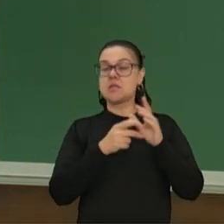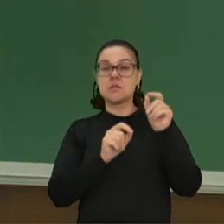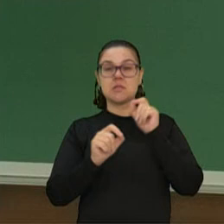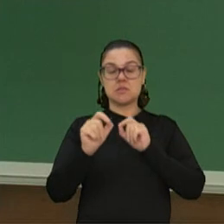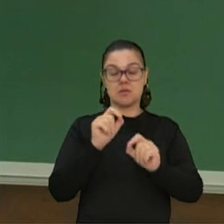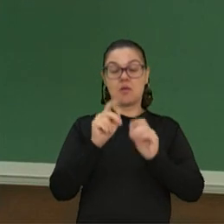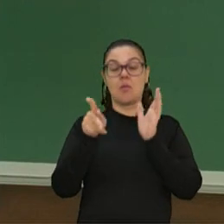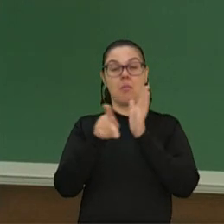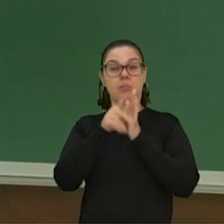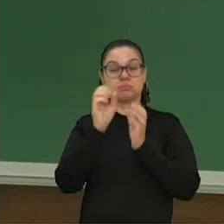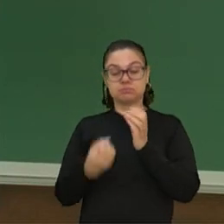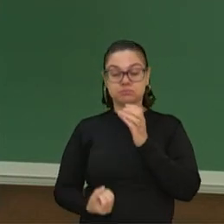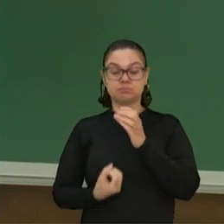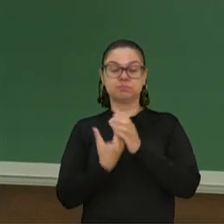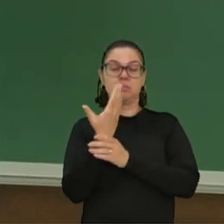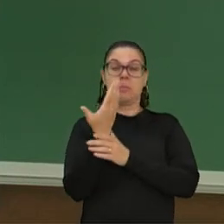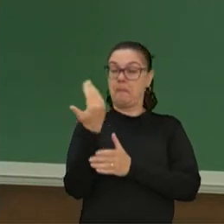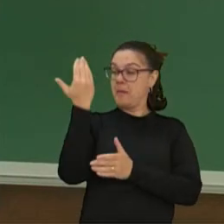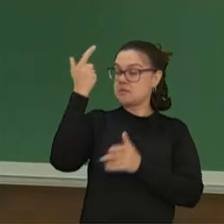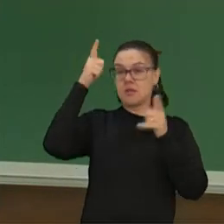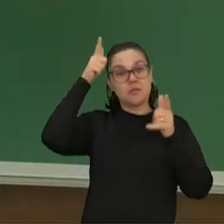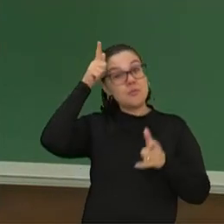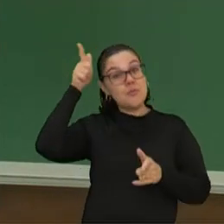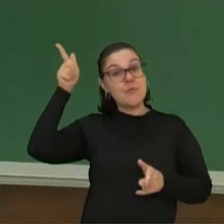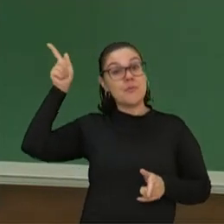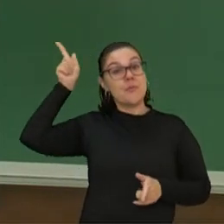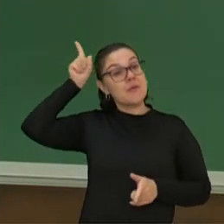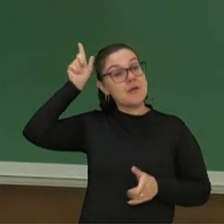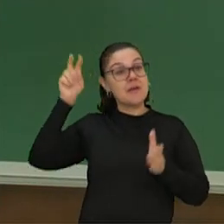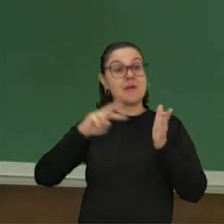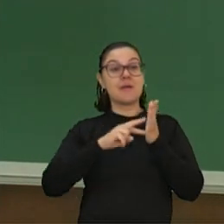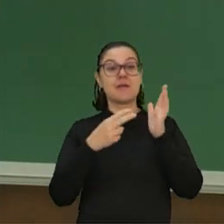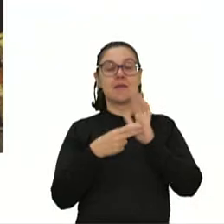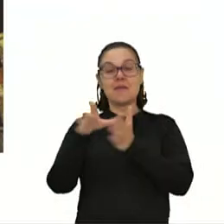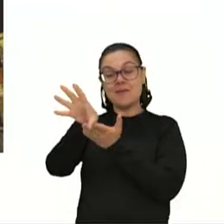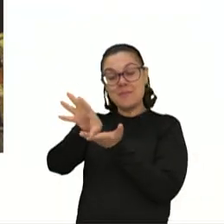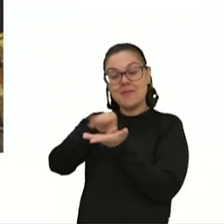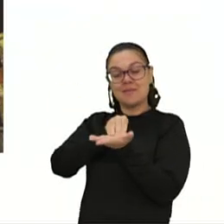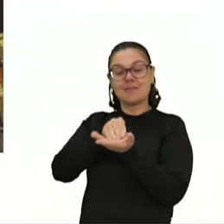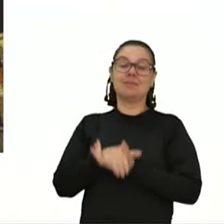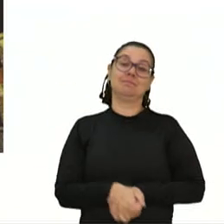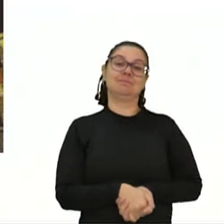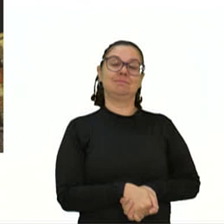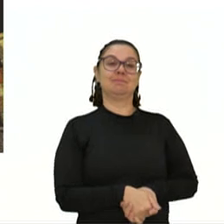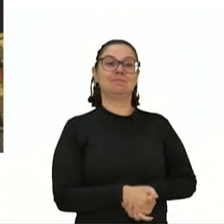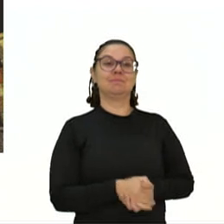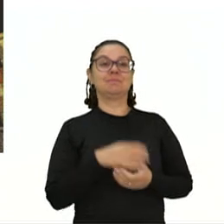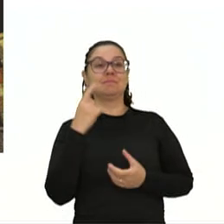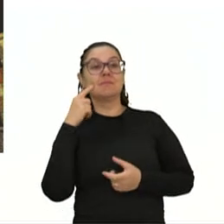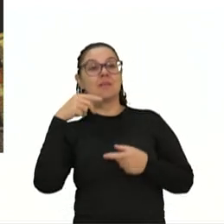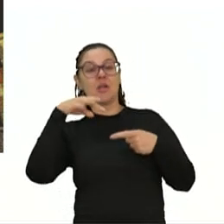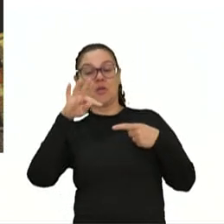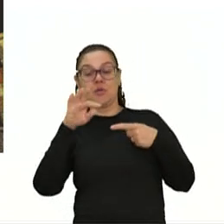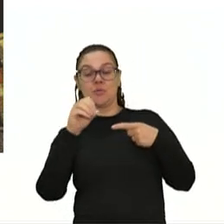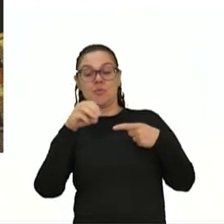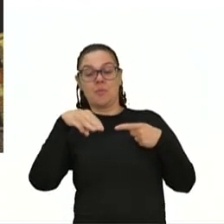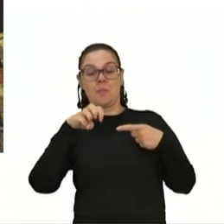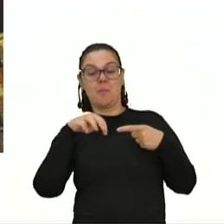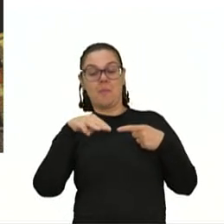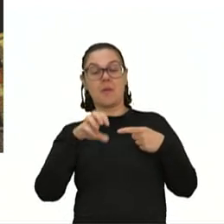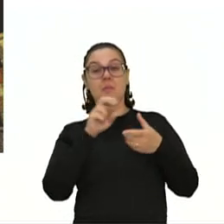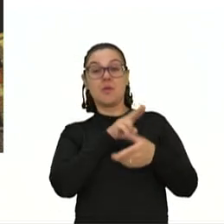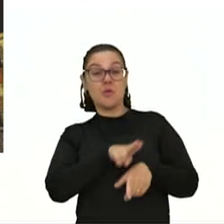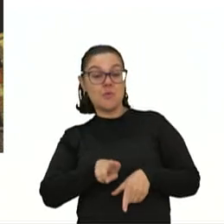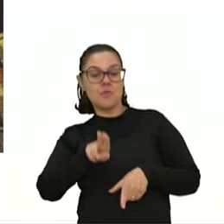né, que ele vem do grego, que significa, então, imitar. Então, o to meme ali, ele usou